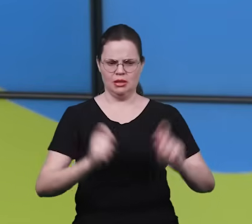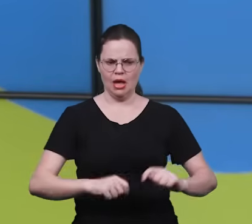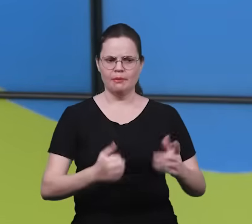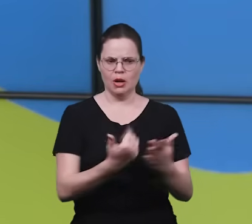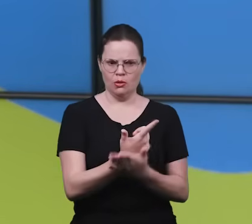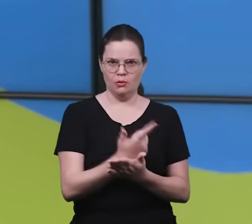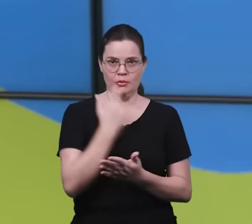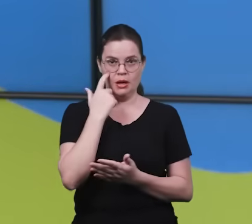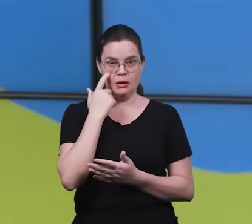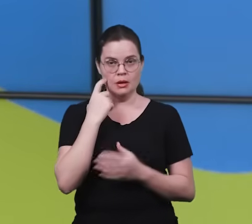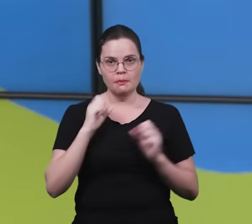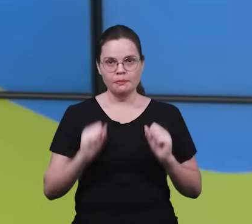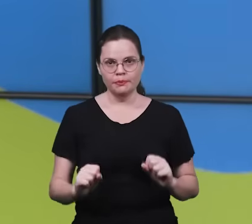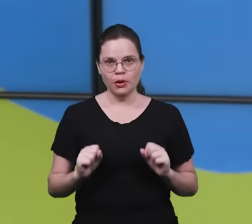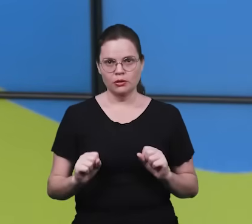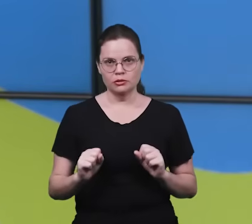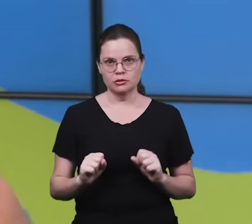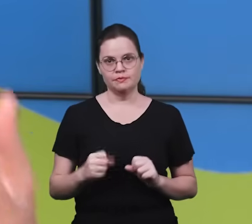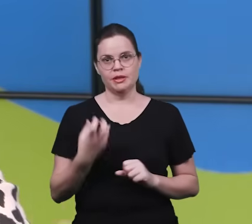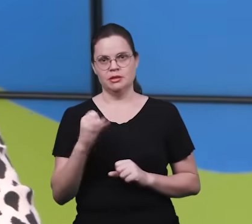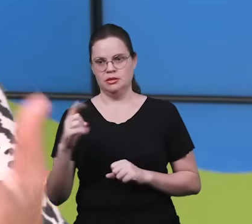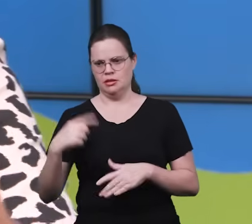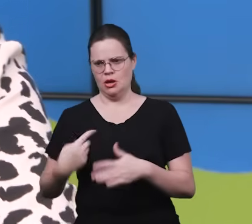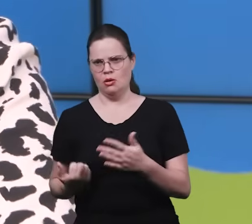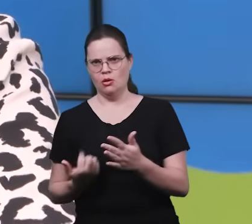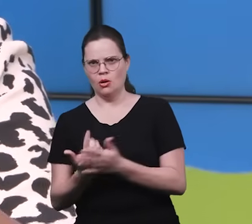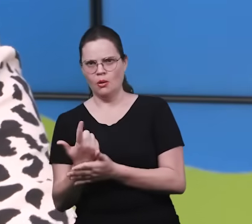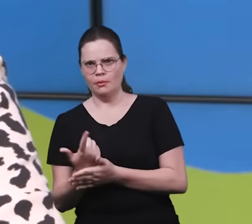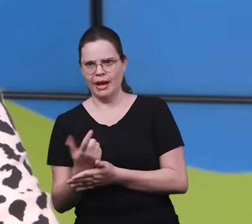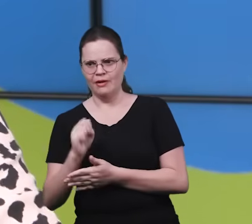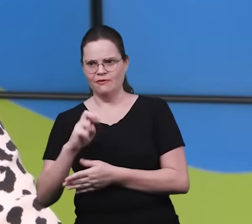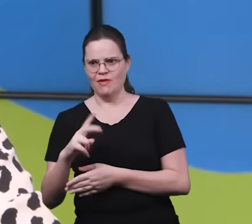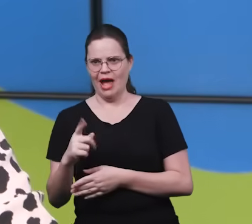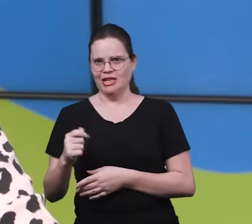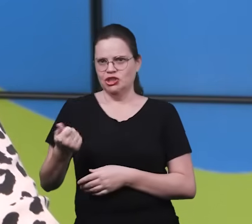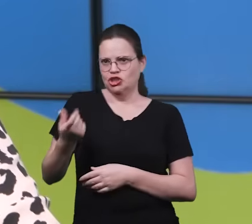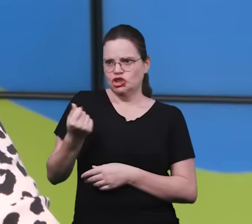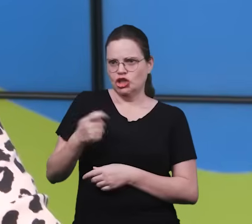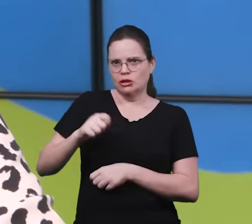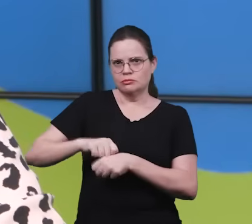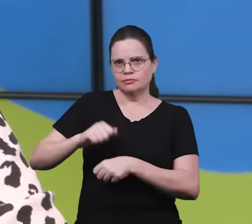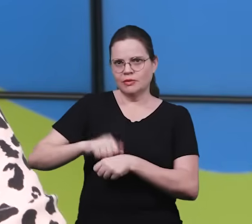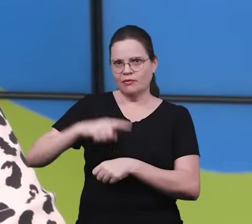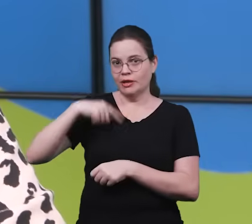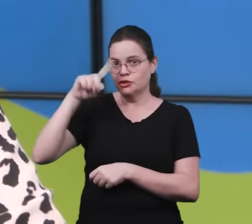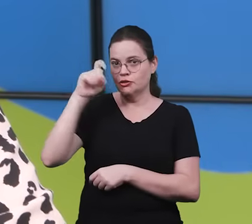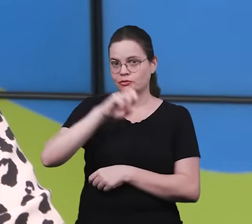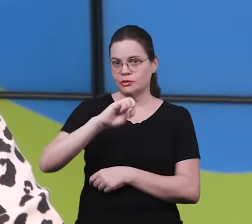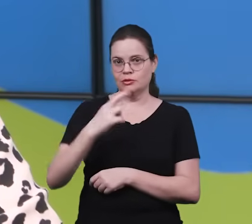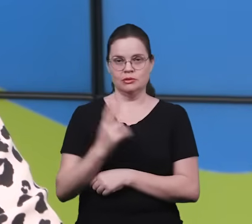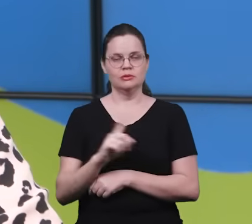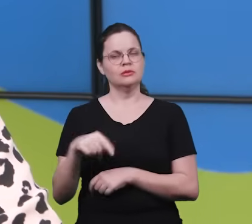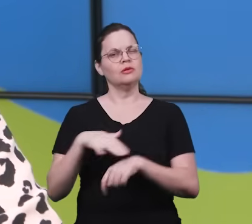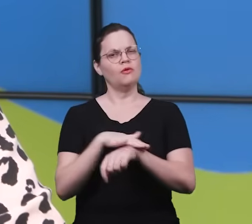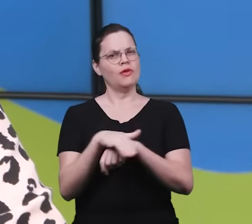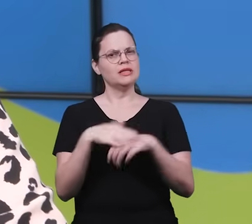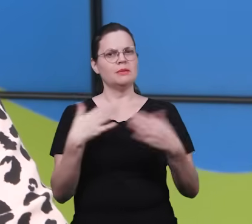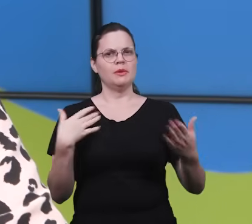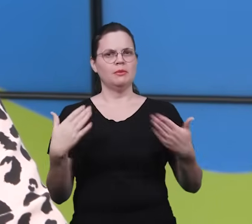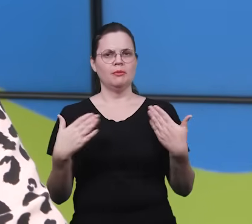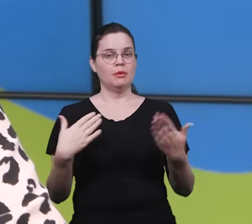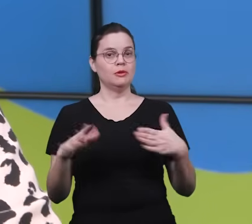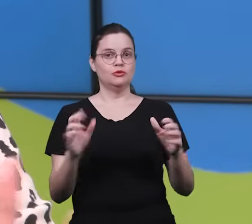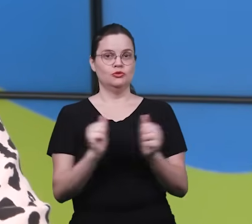comprar, eu posso ter, se eu comprar, compromete o nosso orçamento familiar, então já parte de um diálogo